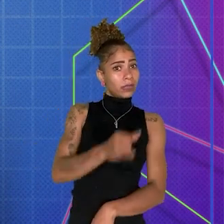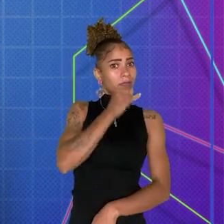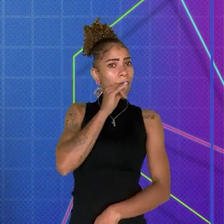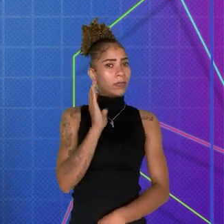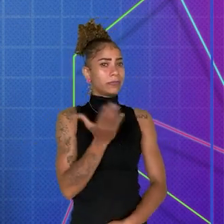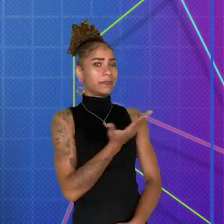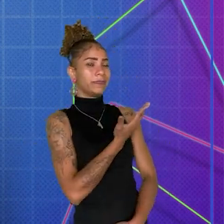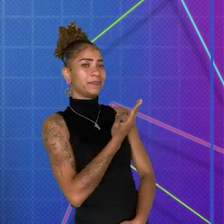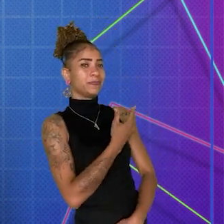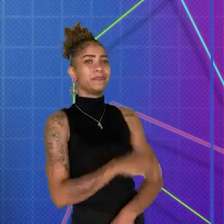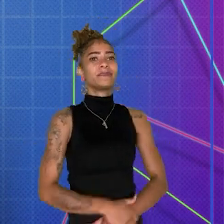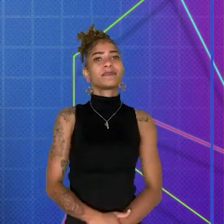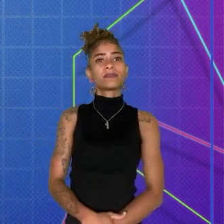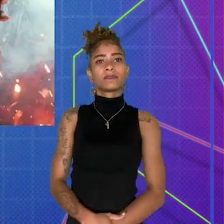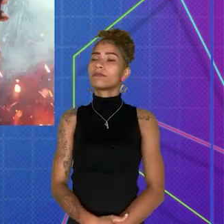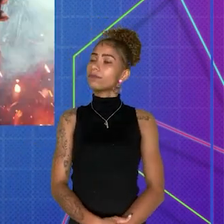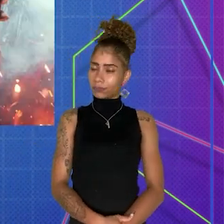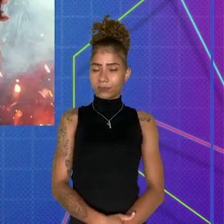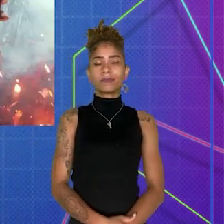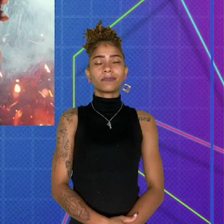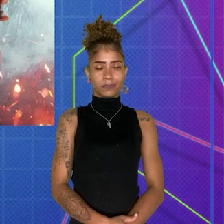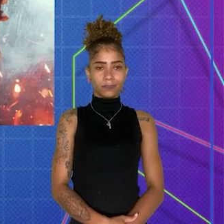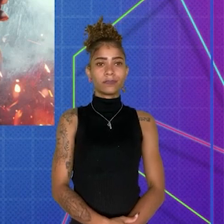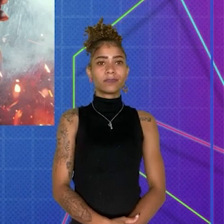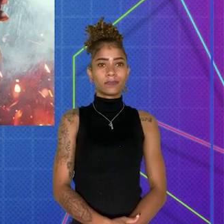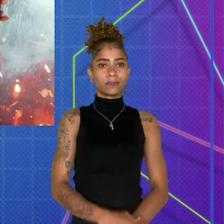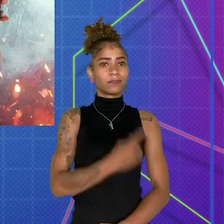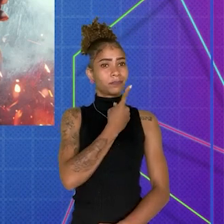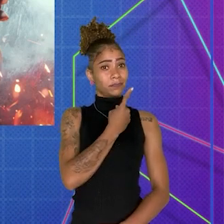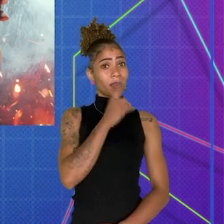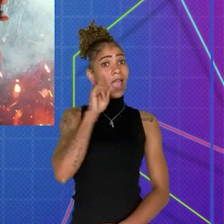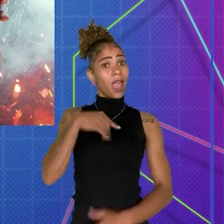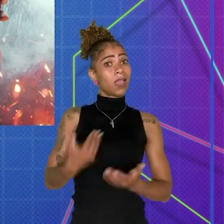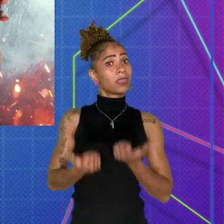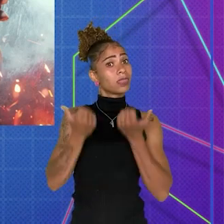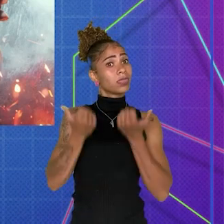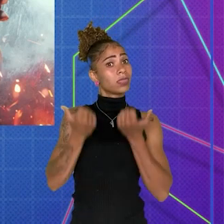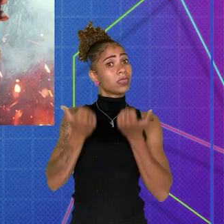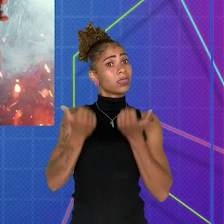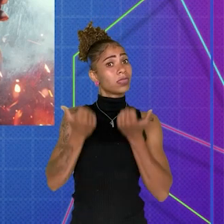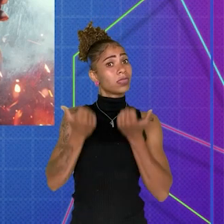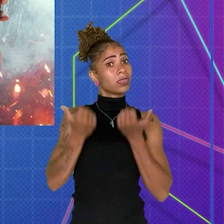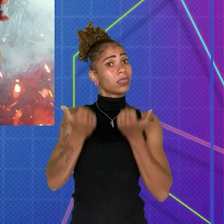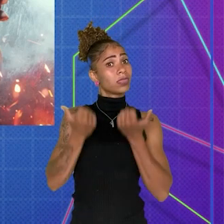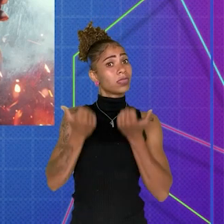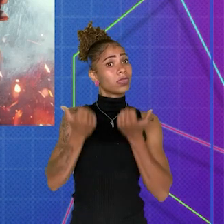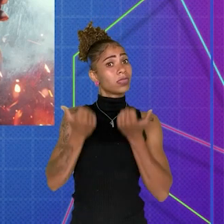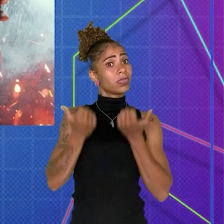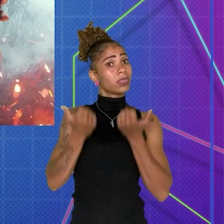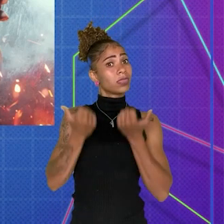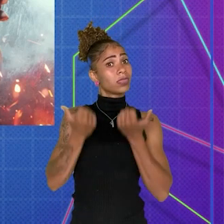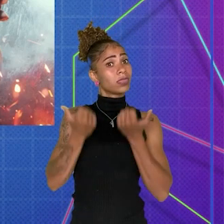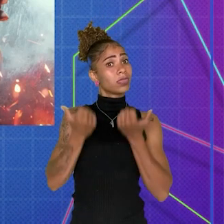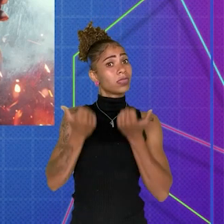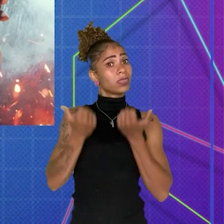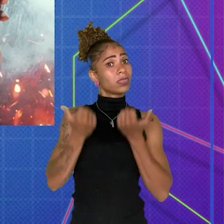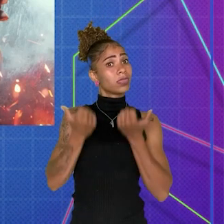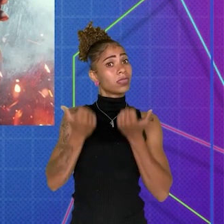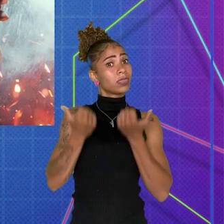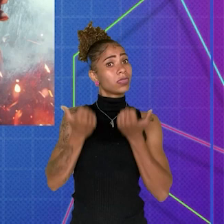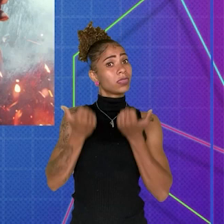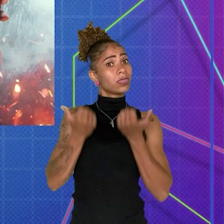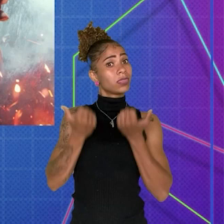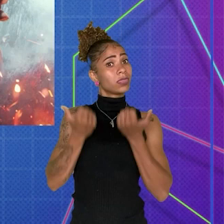Vamos dar alguns exemplos para vocês aqui. The Witcher 3, Wild Hunt. Capa do jogo. Nela temos um homem de longos cabelos